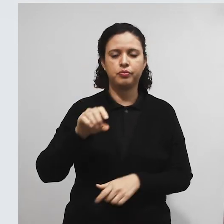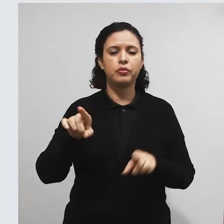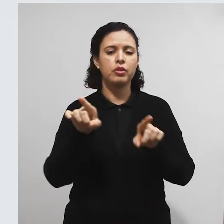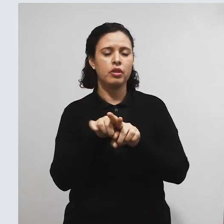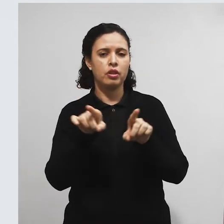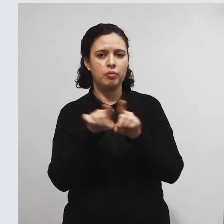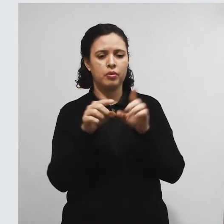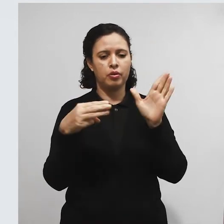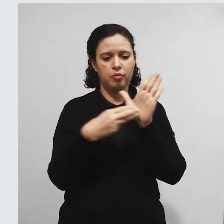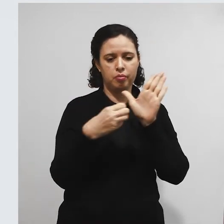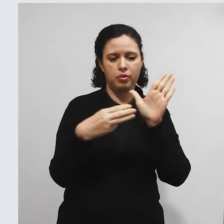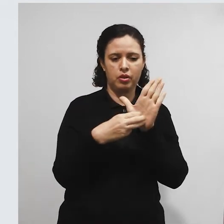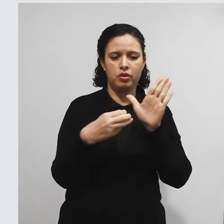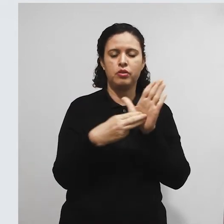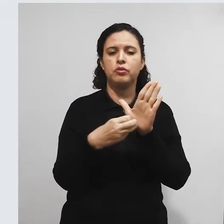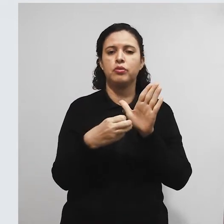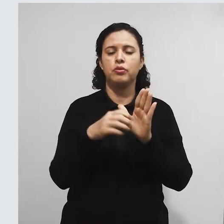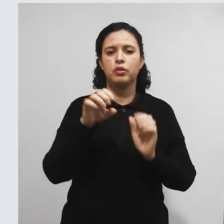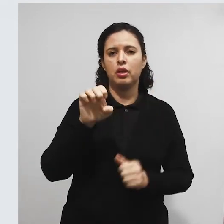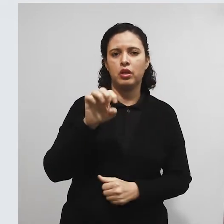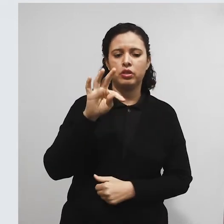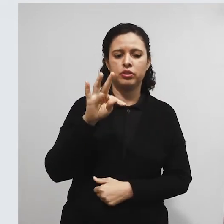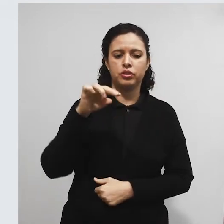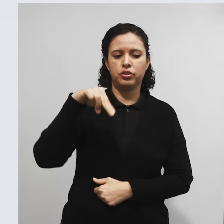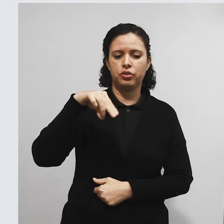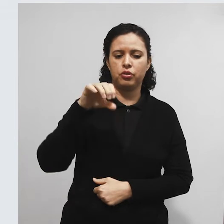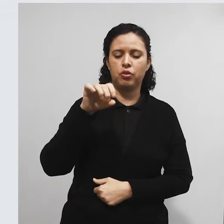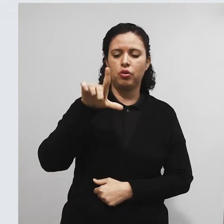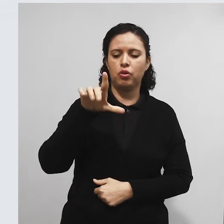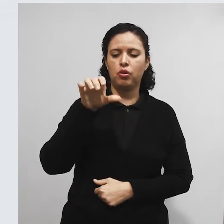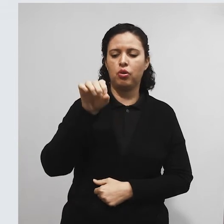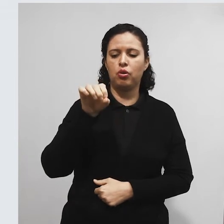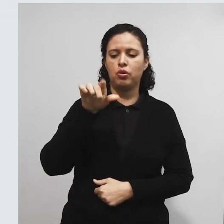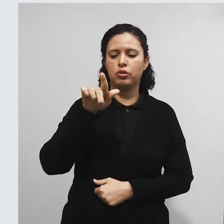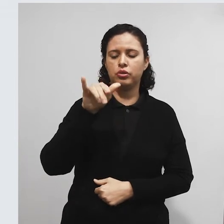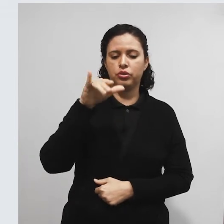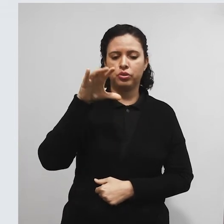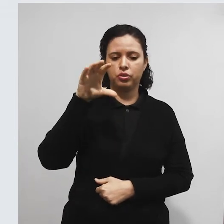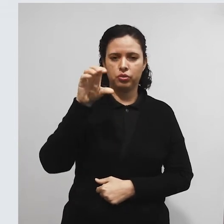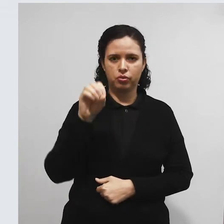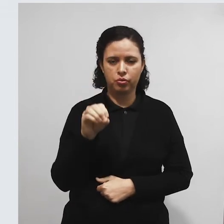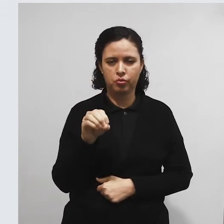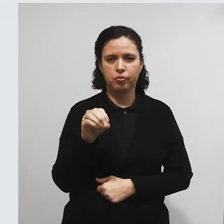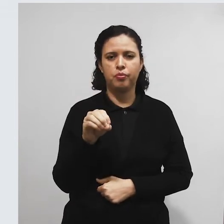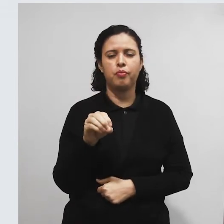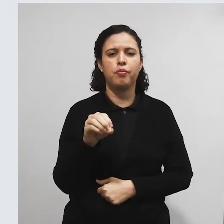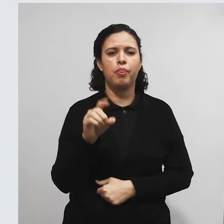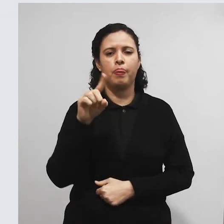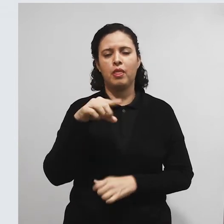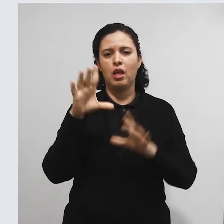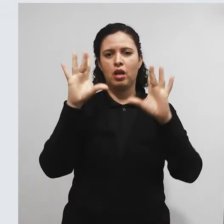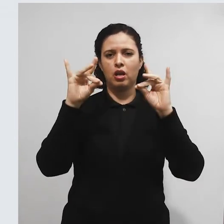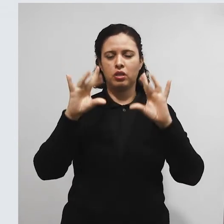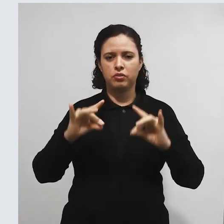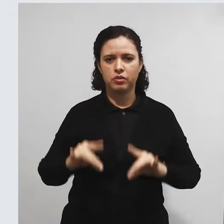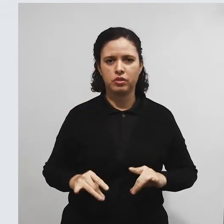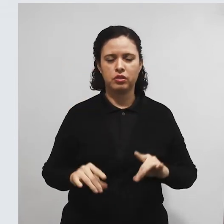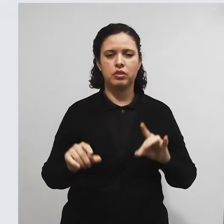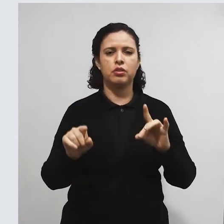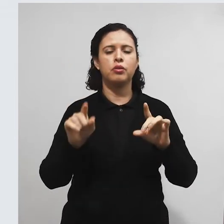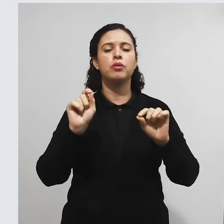chamado etnológico. O que é o método etnológico? É o método de classificação